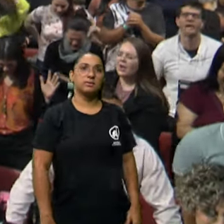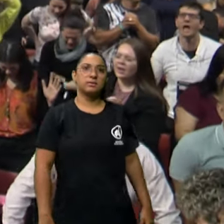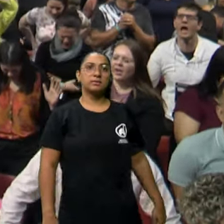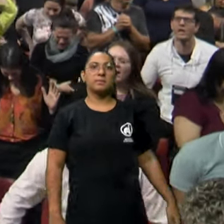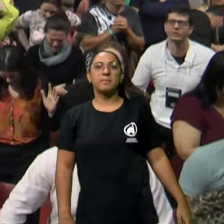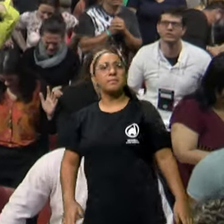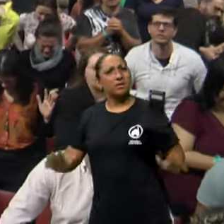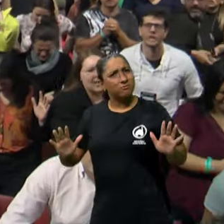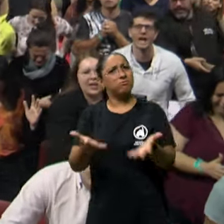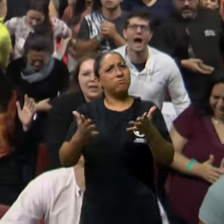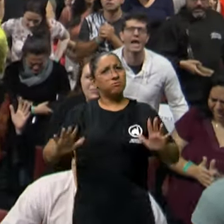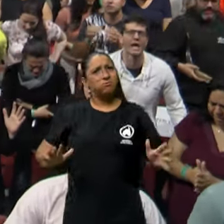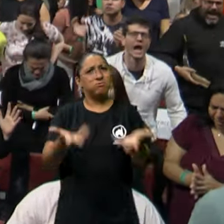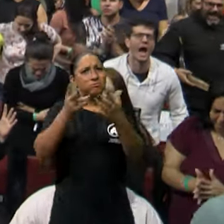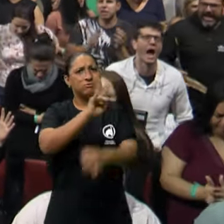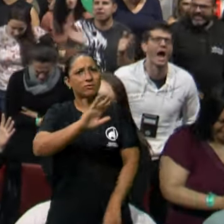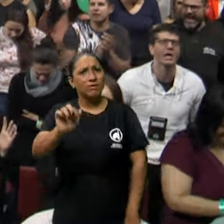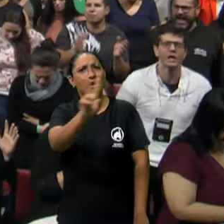vamos